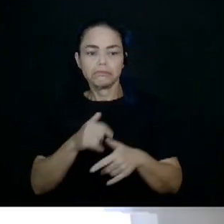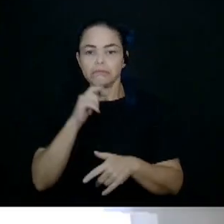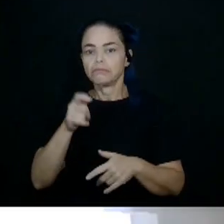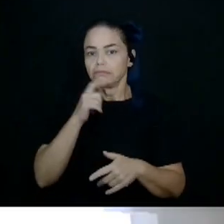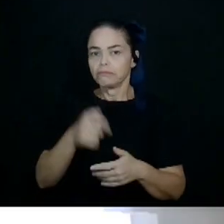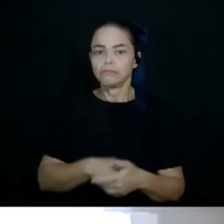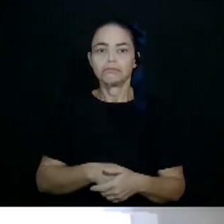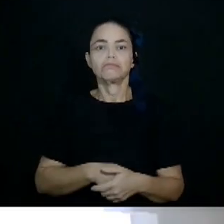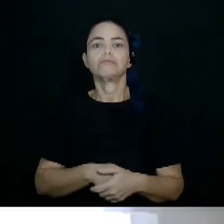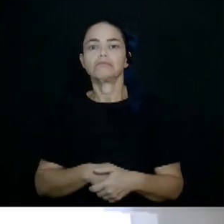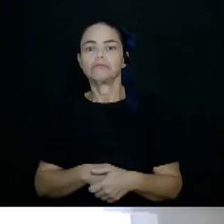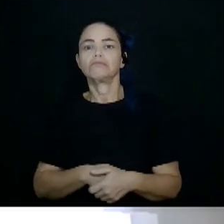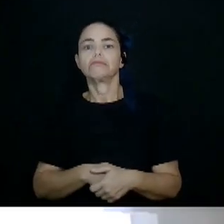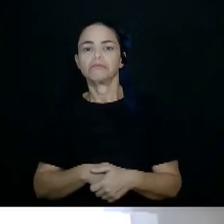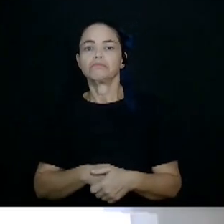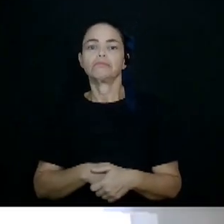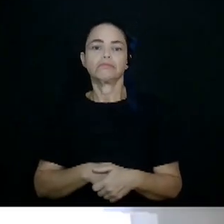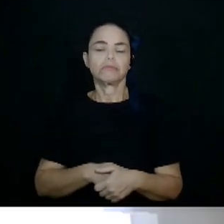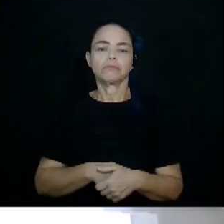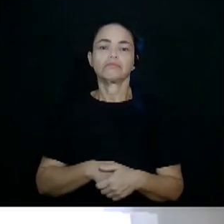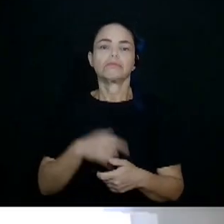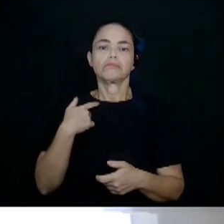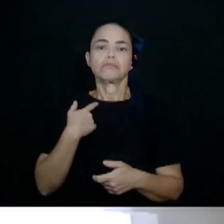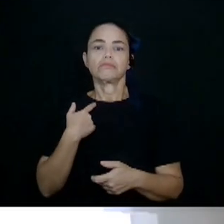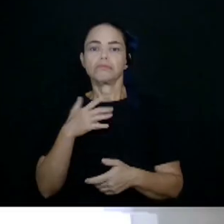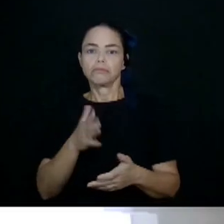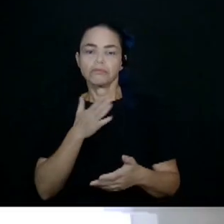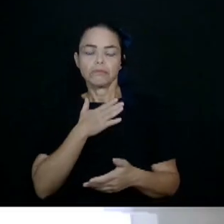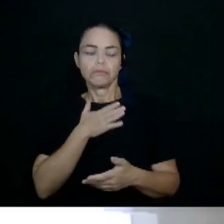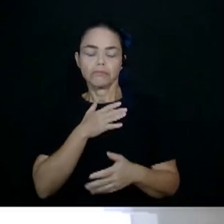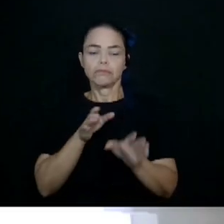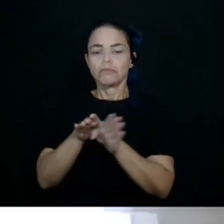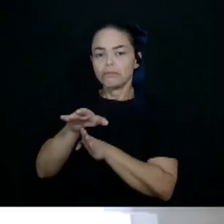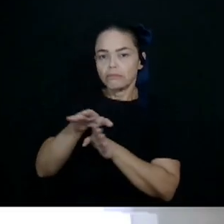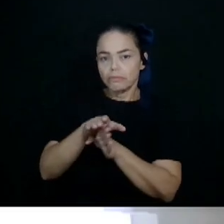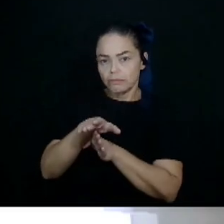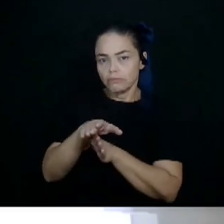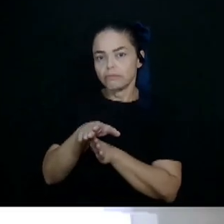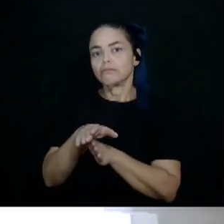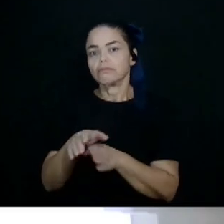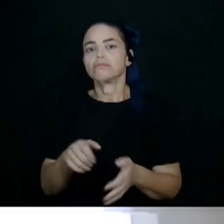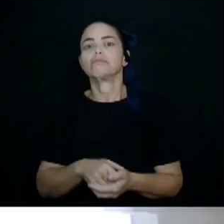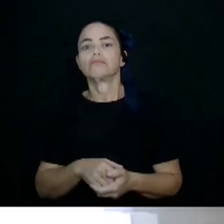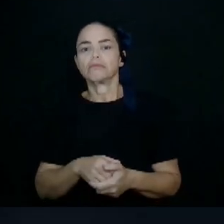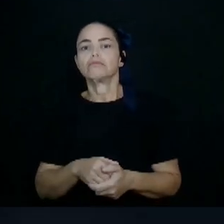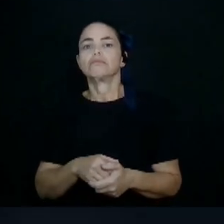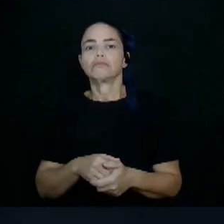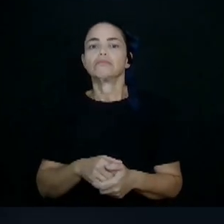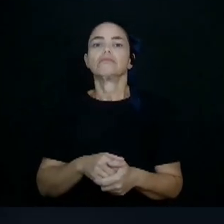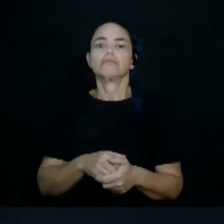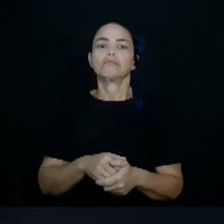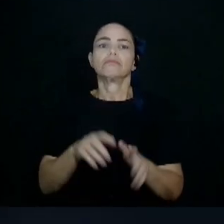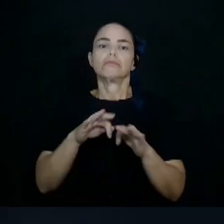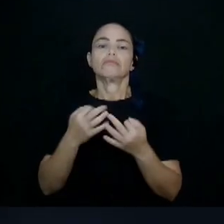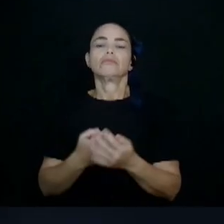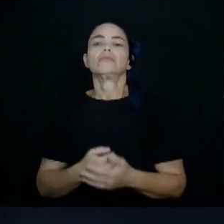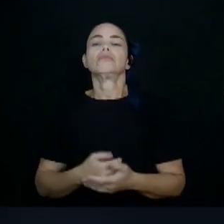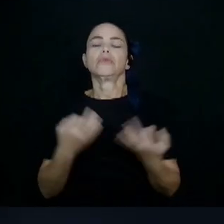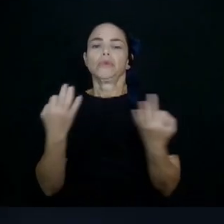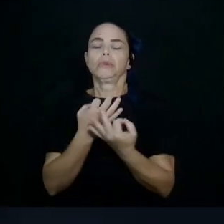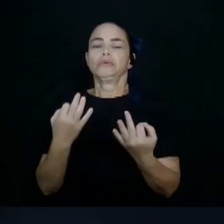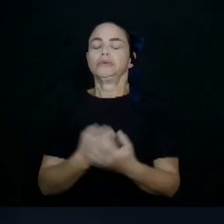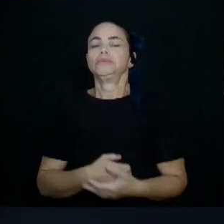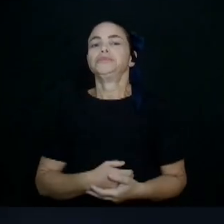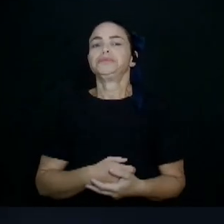até no processo terapêutico, essa orientação parental, né? Para a família. Perfeito, perfeito,